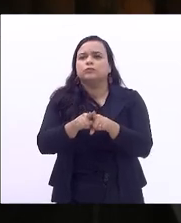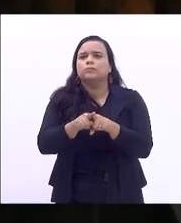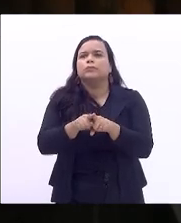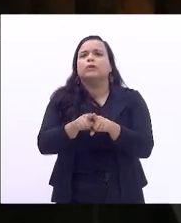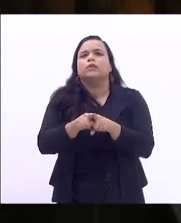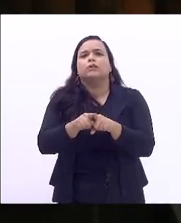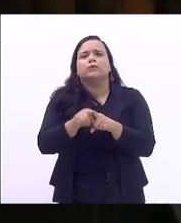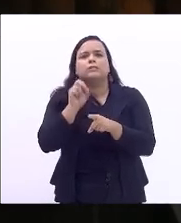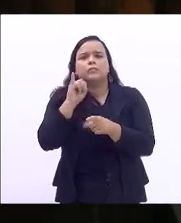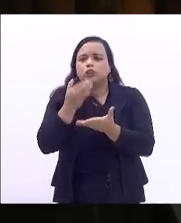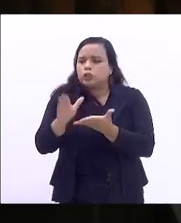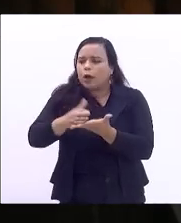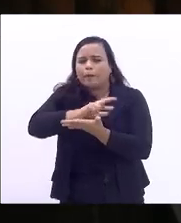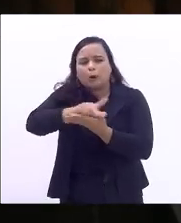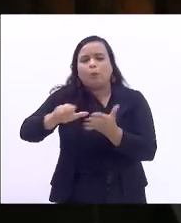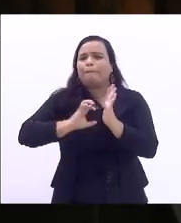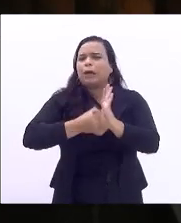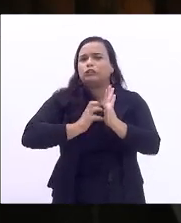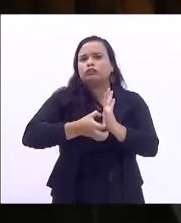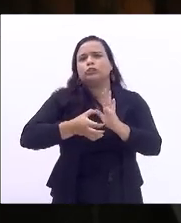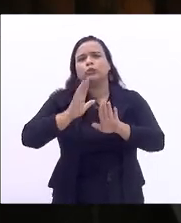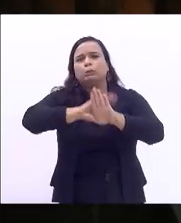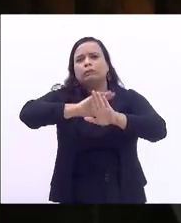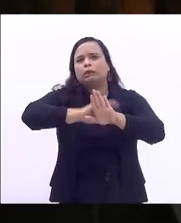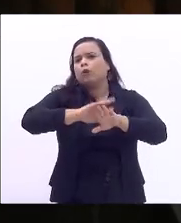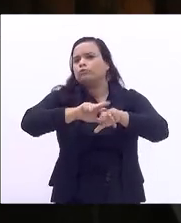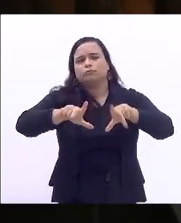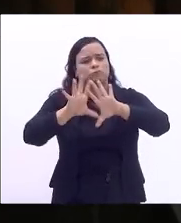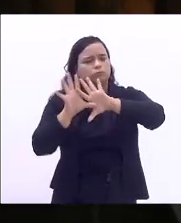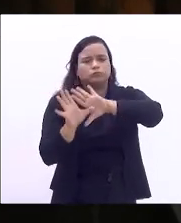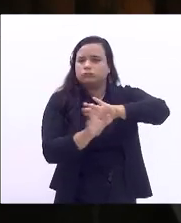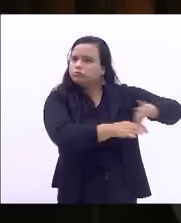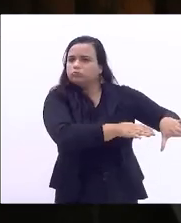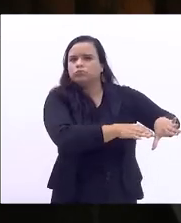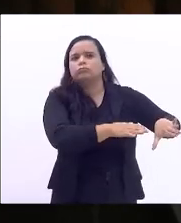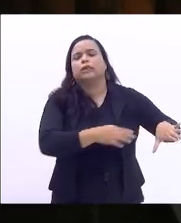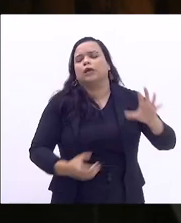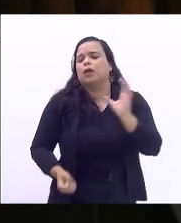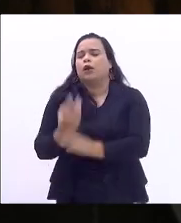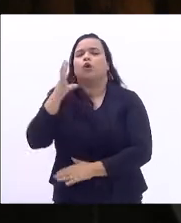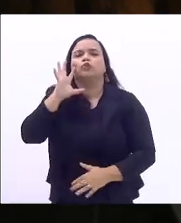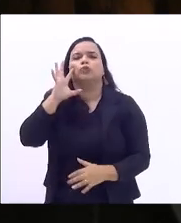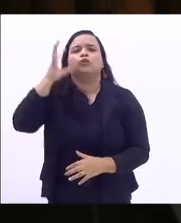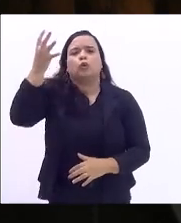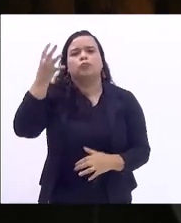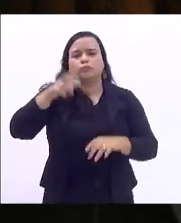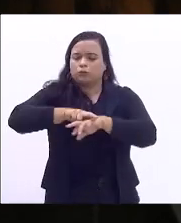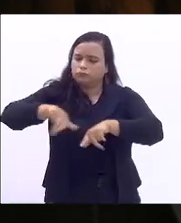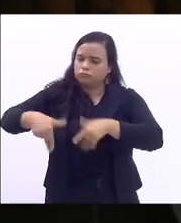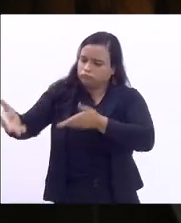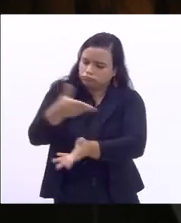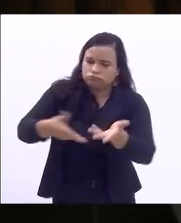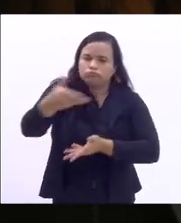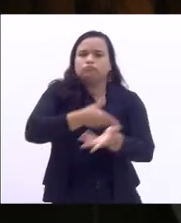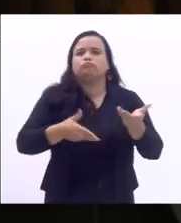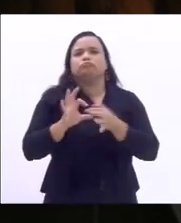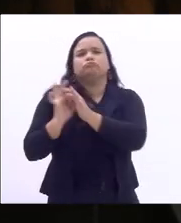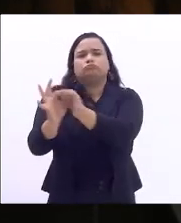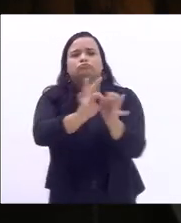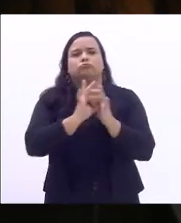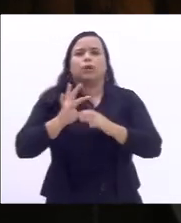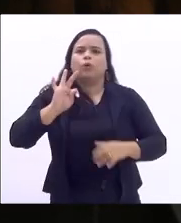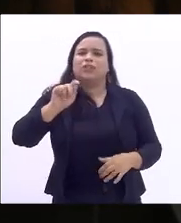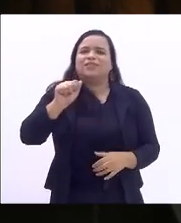arestas partidárias e ideológicas de lado mas construir uma solução para a realização de um TAF